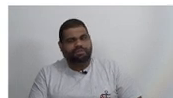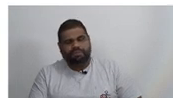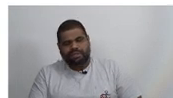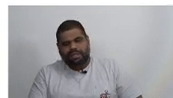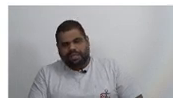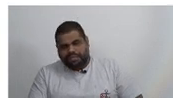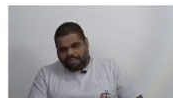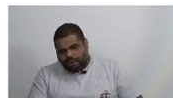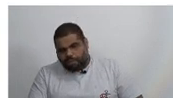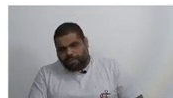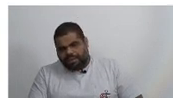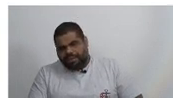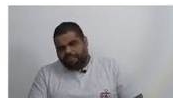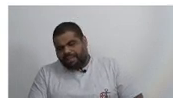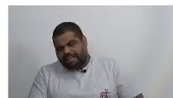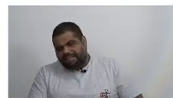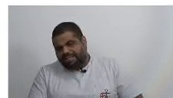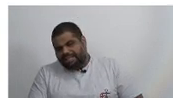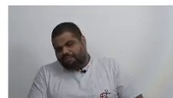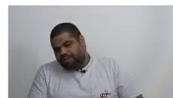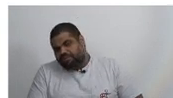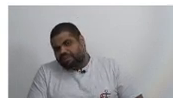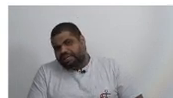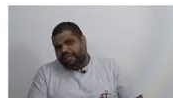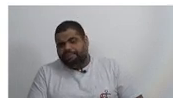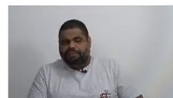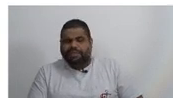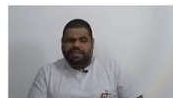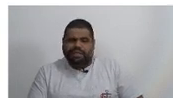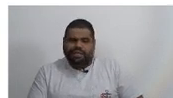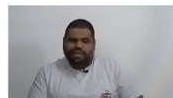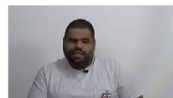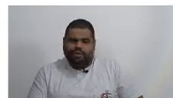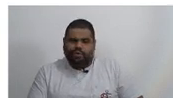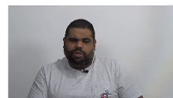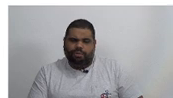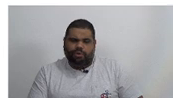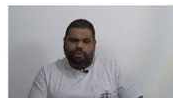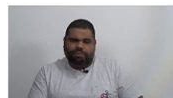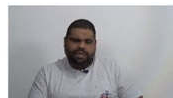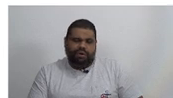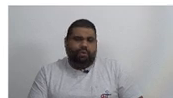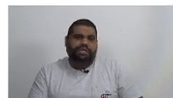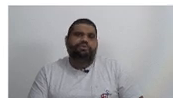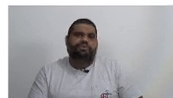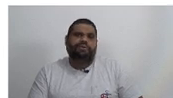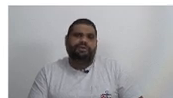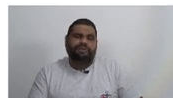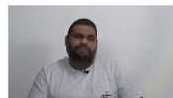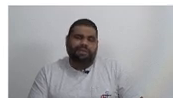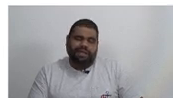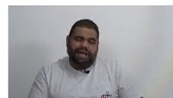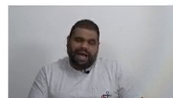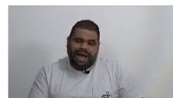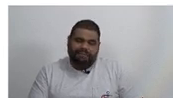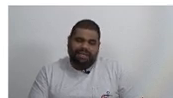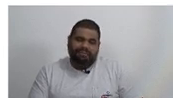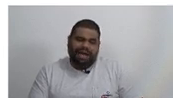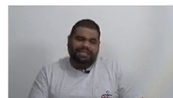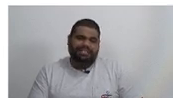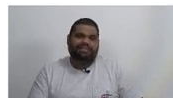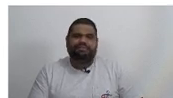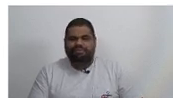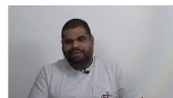y. Então, o que significa isso daqui? Que quando o meu domínio é 8, a